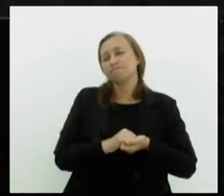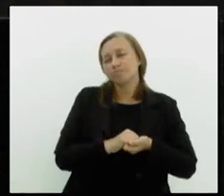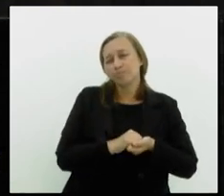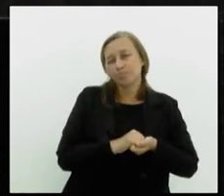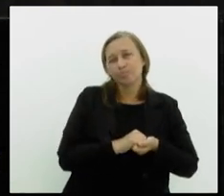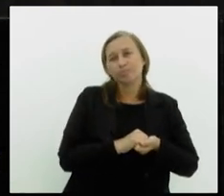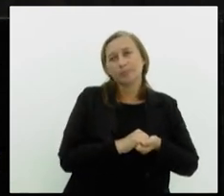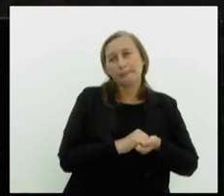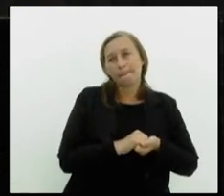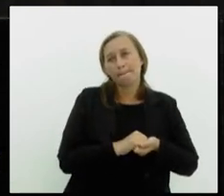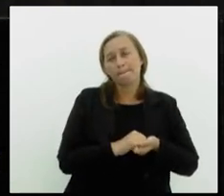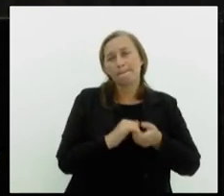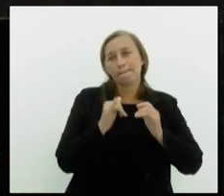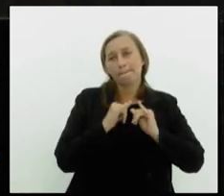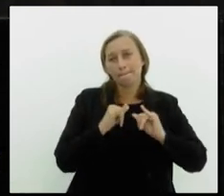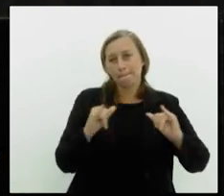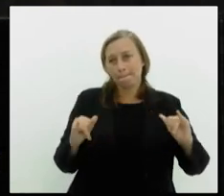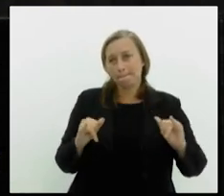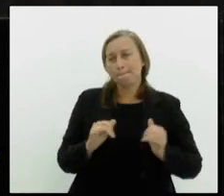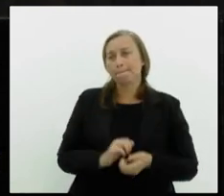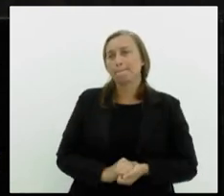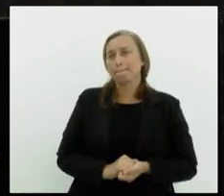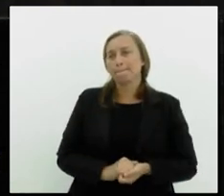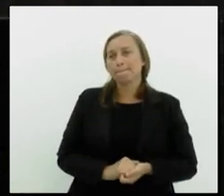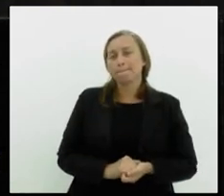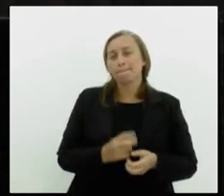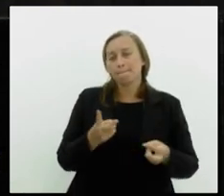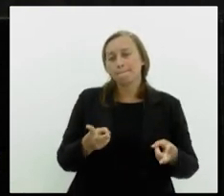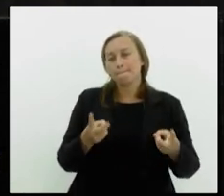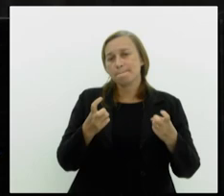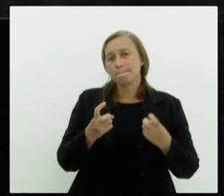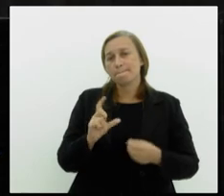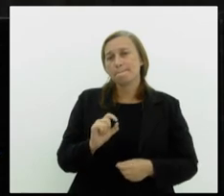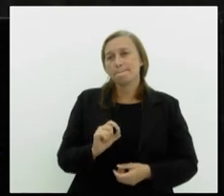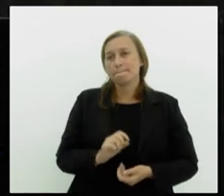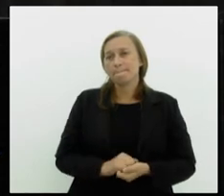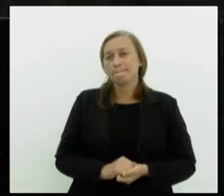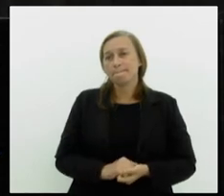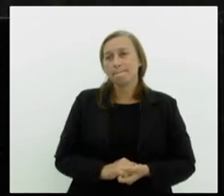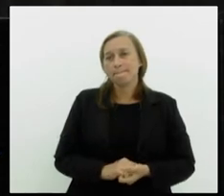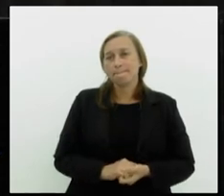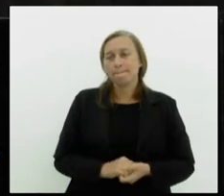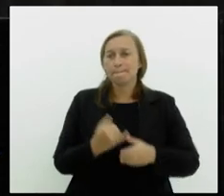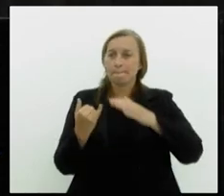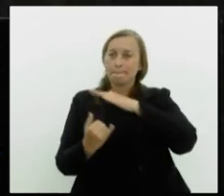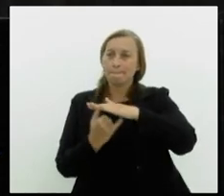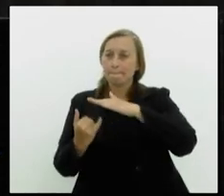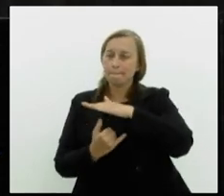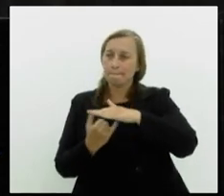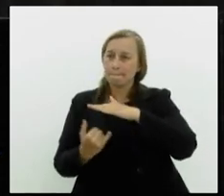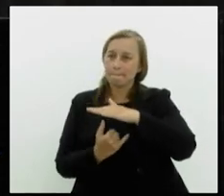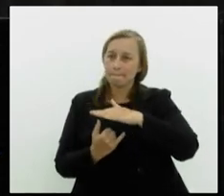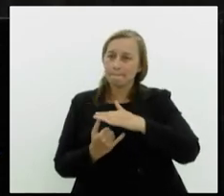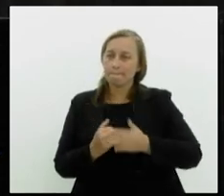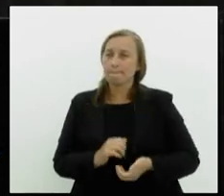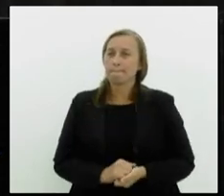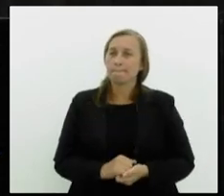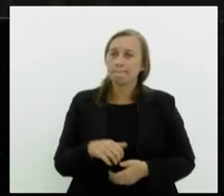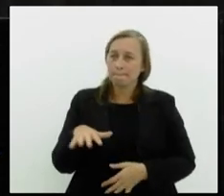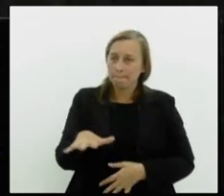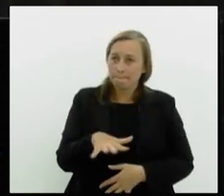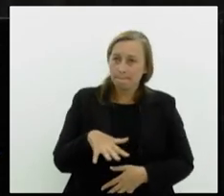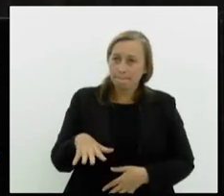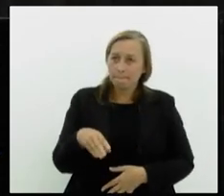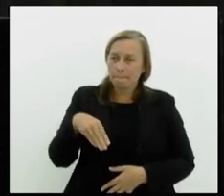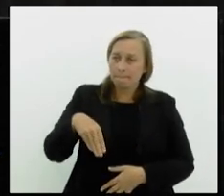a esse noticiário, eu verificava que o Instituto da Região Metropolitana, com